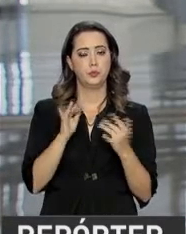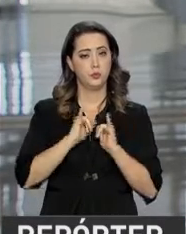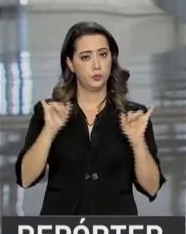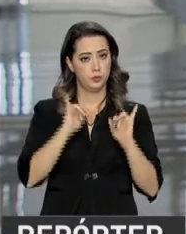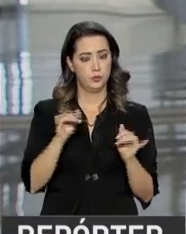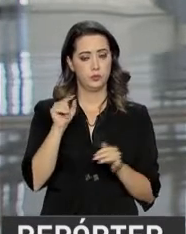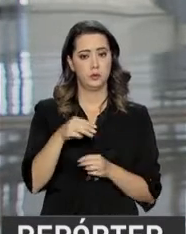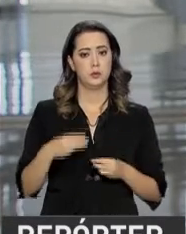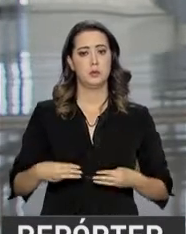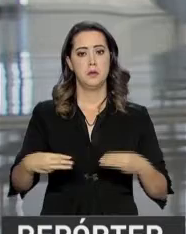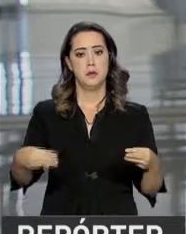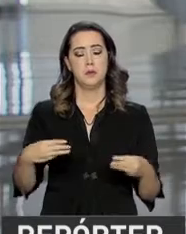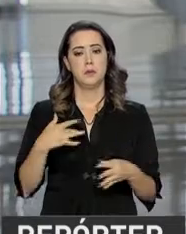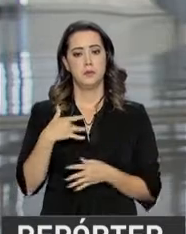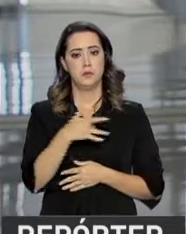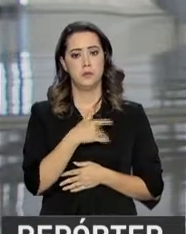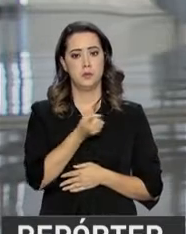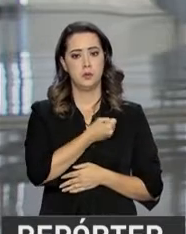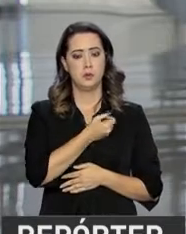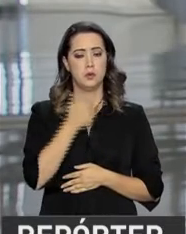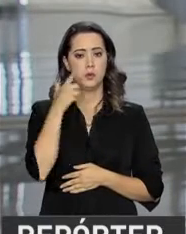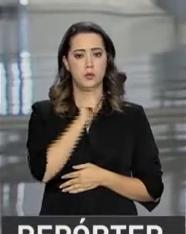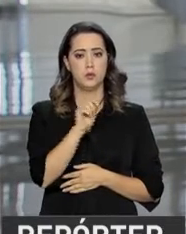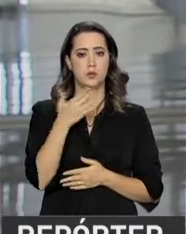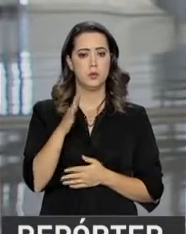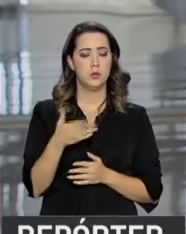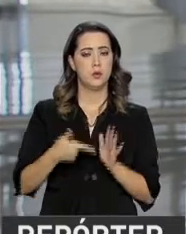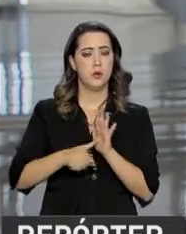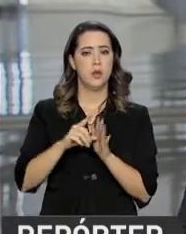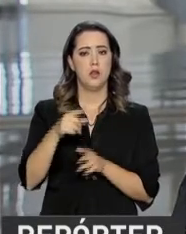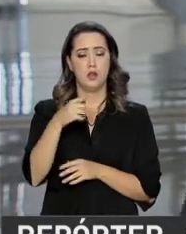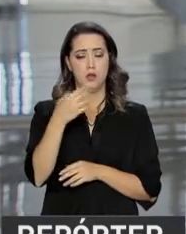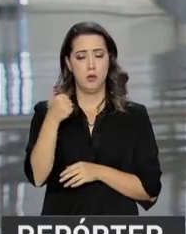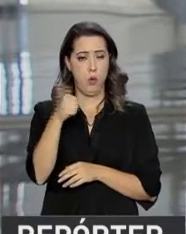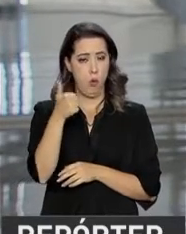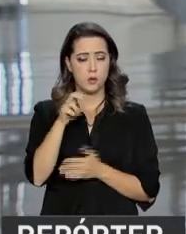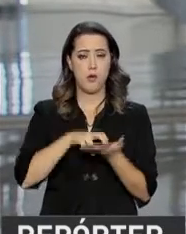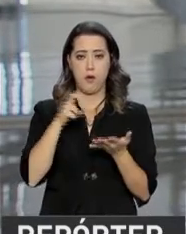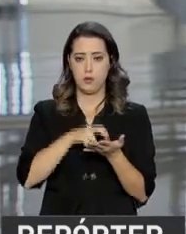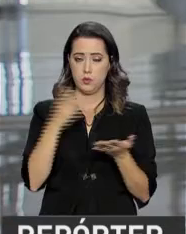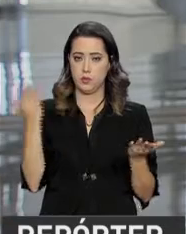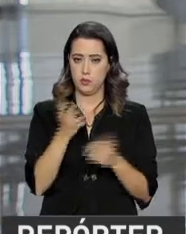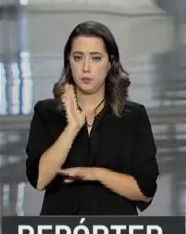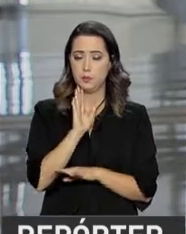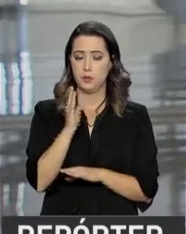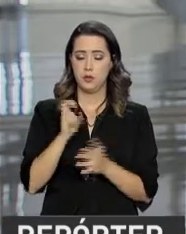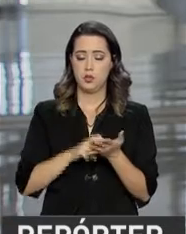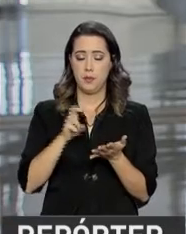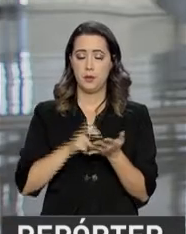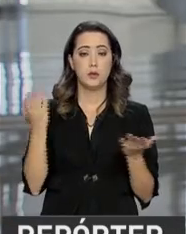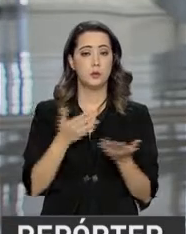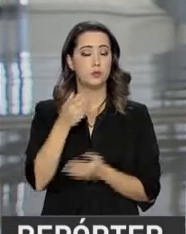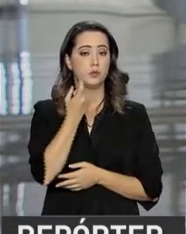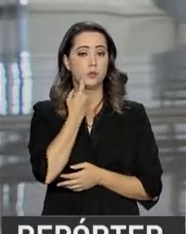pelo ministério da educação esse número ele foi alcançado e pouco antes do meio dia por volta de 11 horas e 40 minutos da manhã dessa